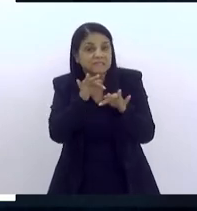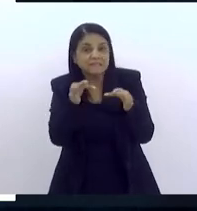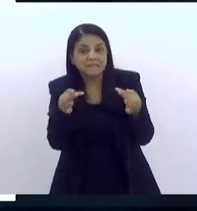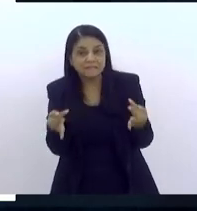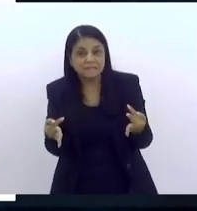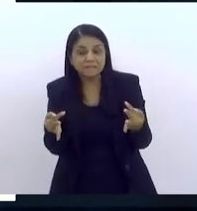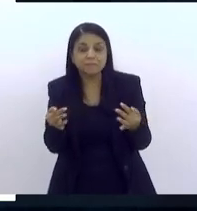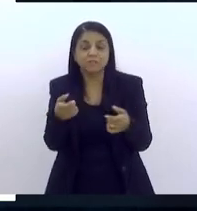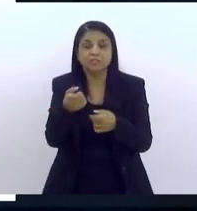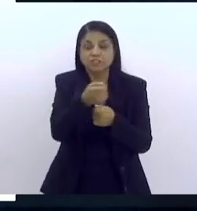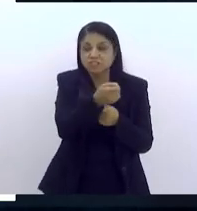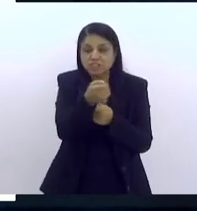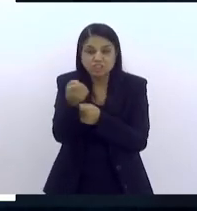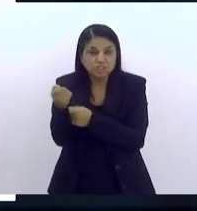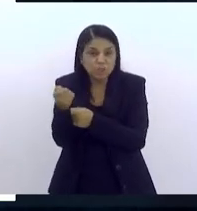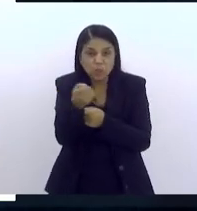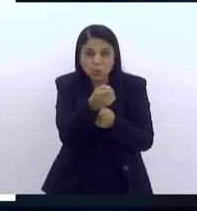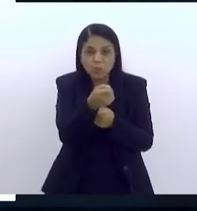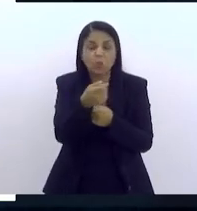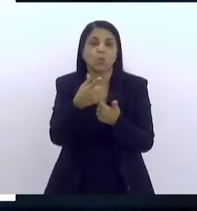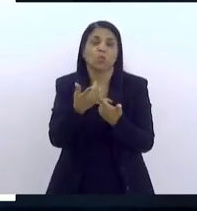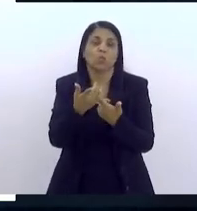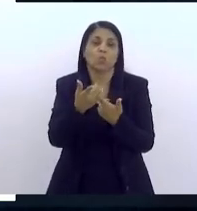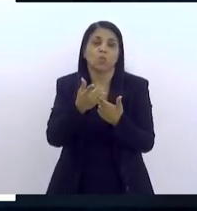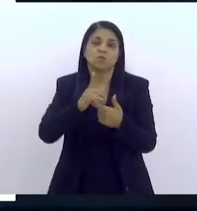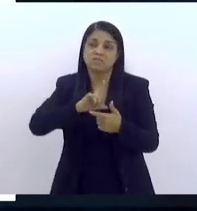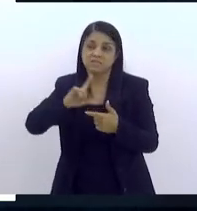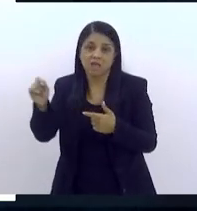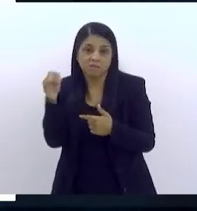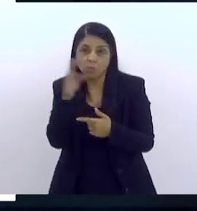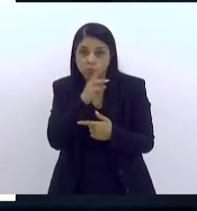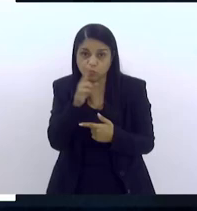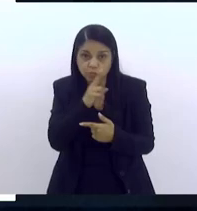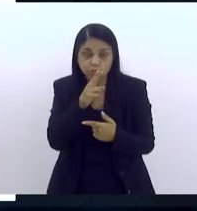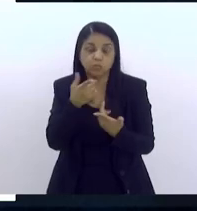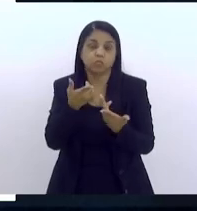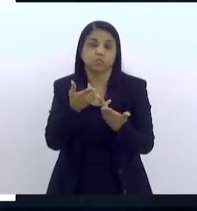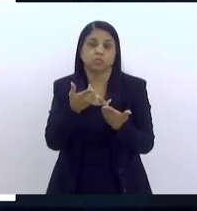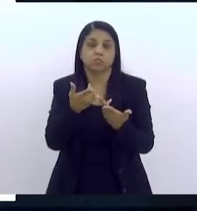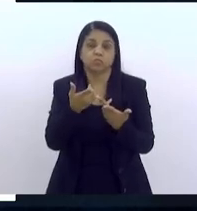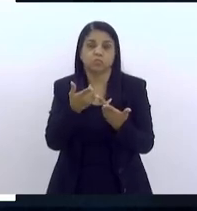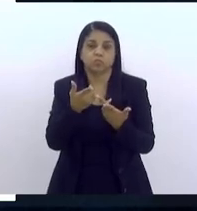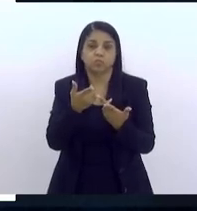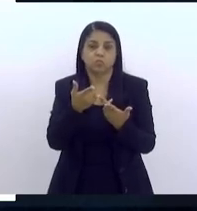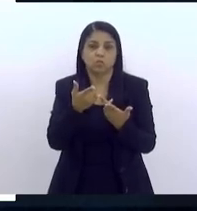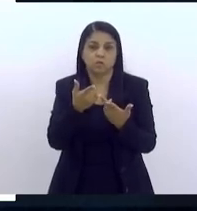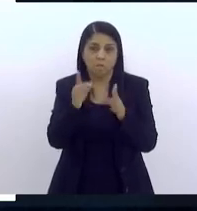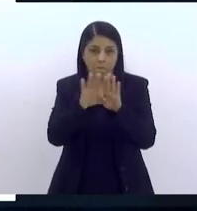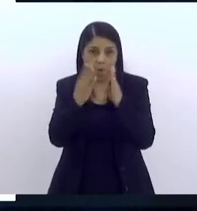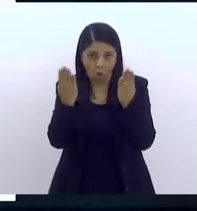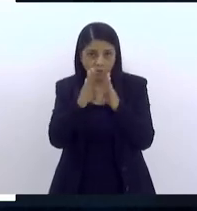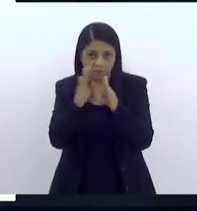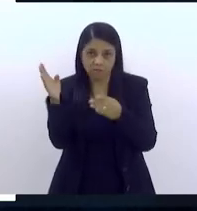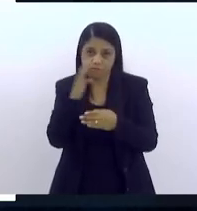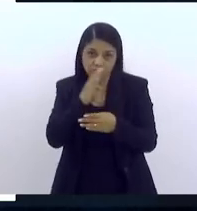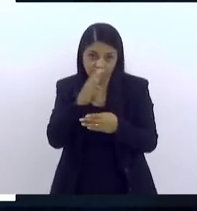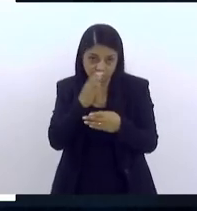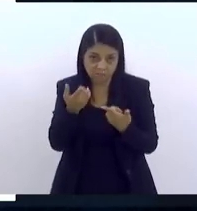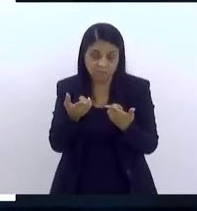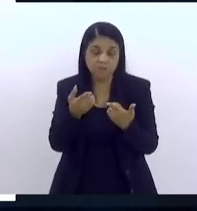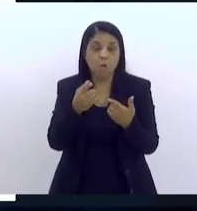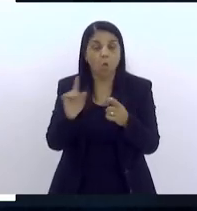como extintores ou como saídas de emergência ou como é determinar que uma pessoa